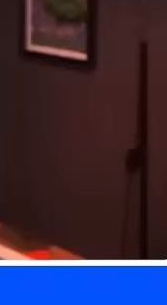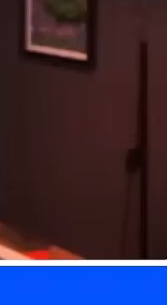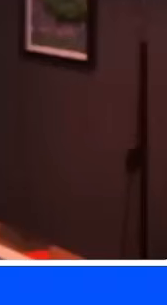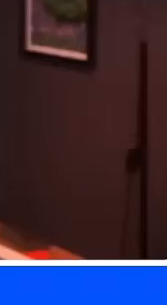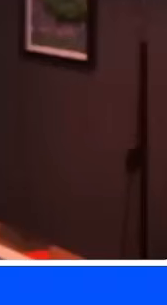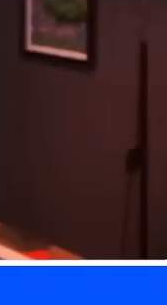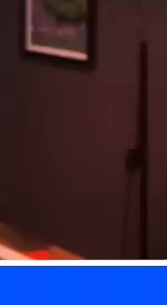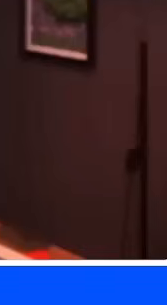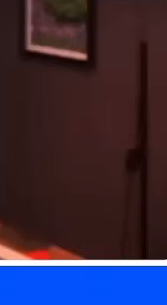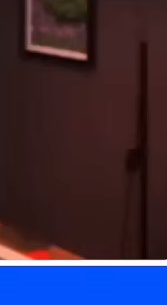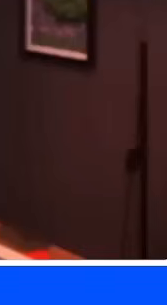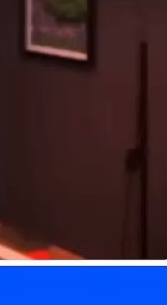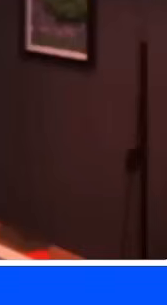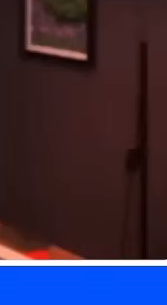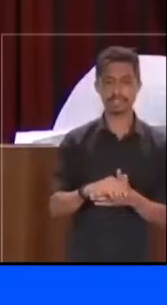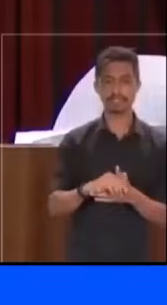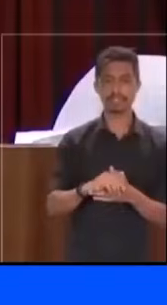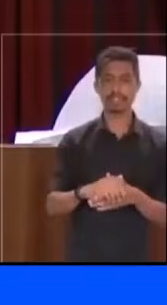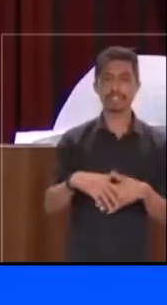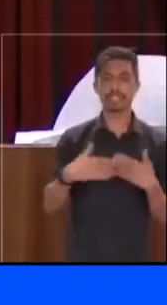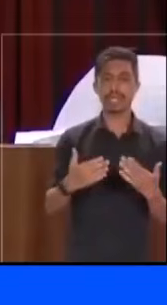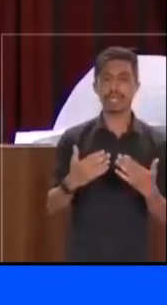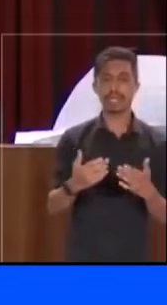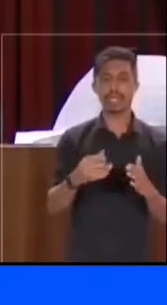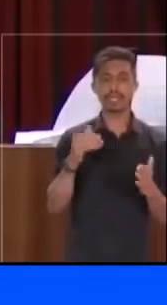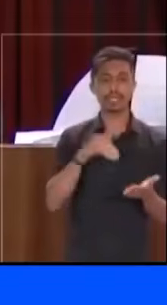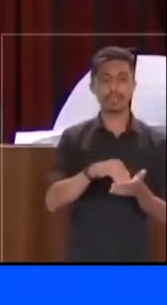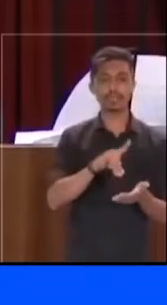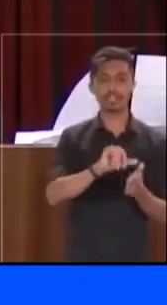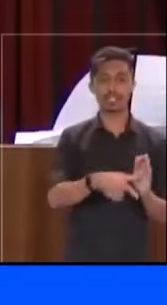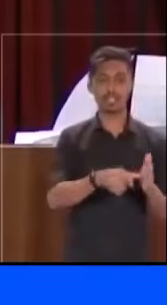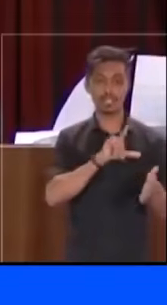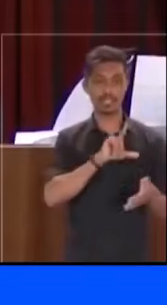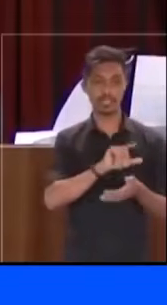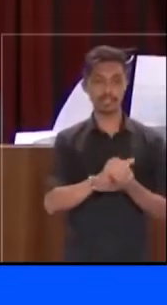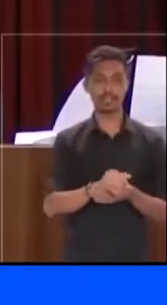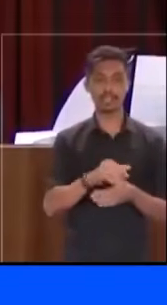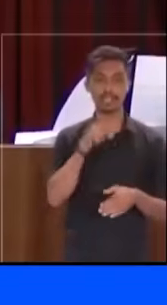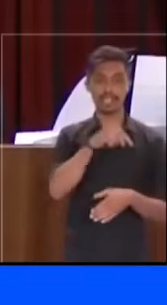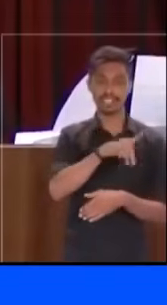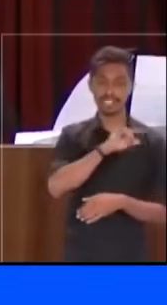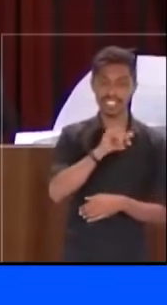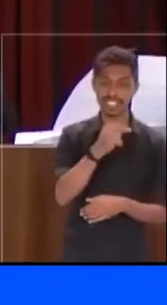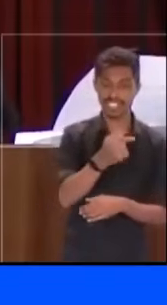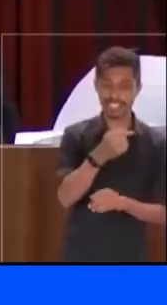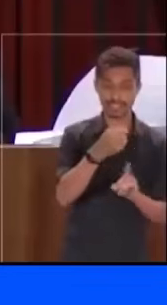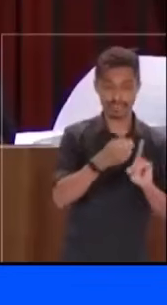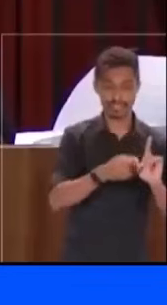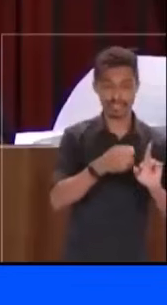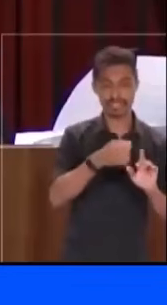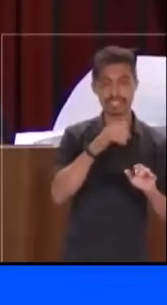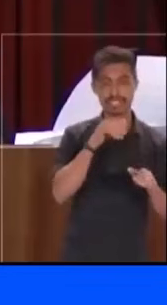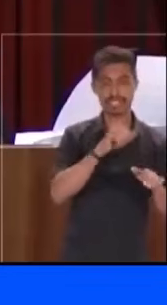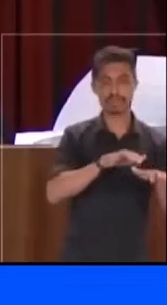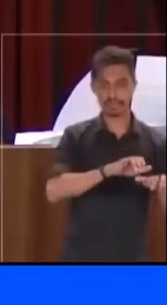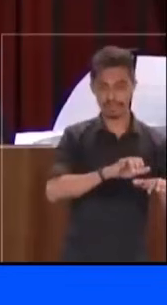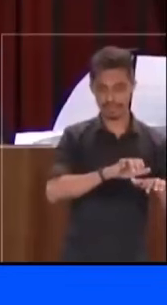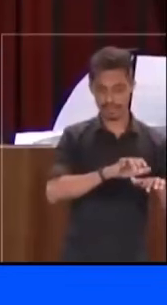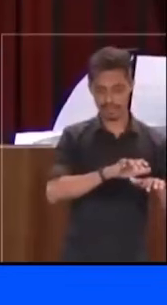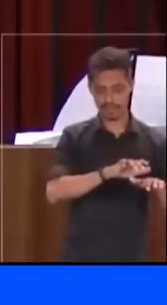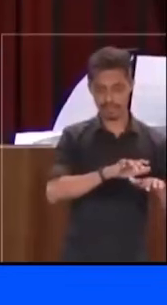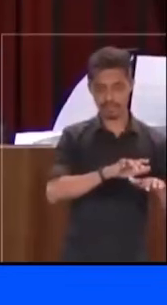desse picareta. Vamos nessa? E naquele dia 7 de setembro, houve, eu não diria nem